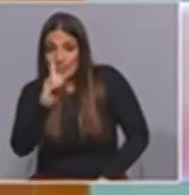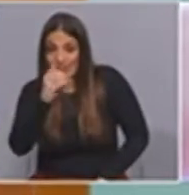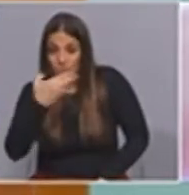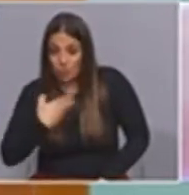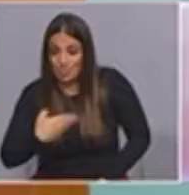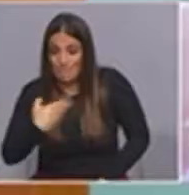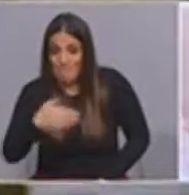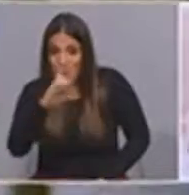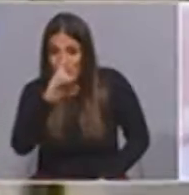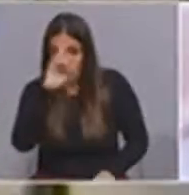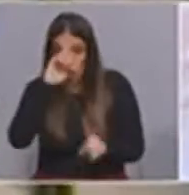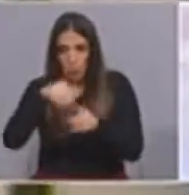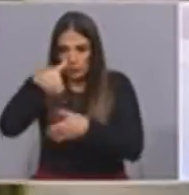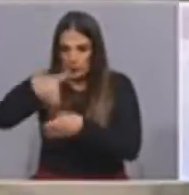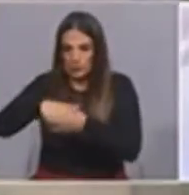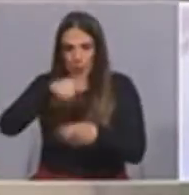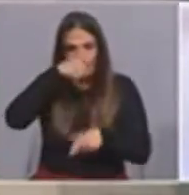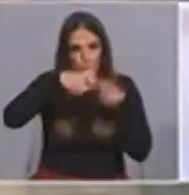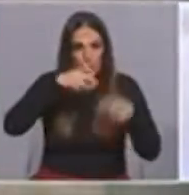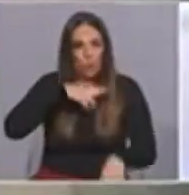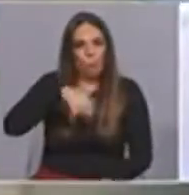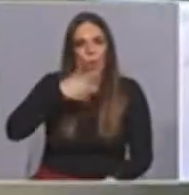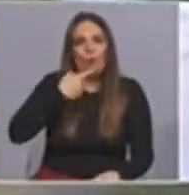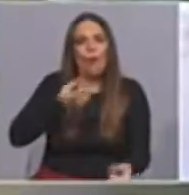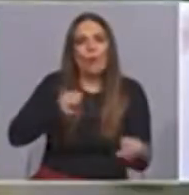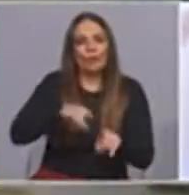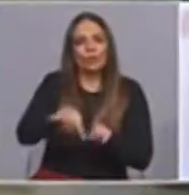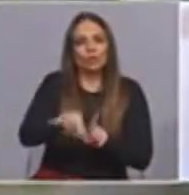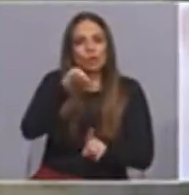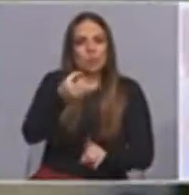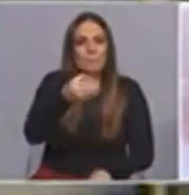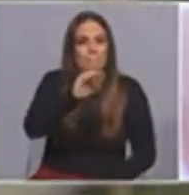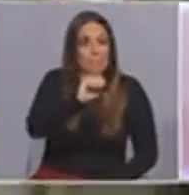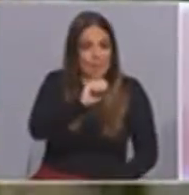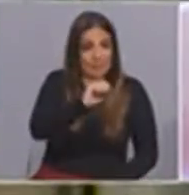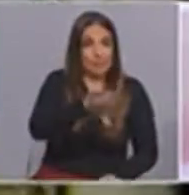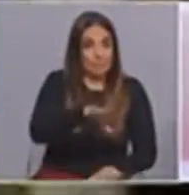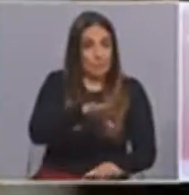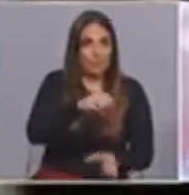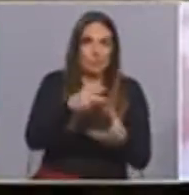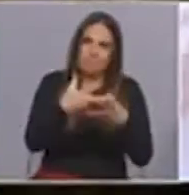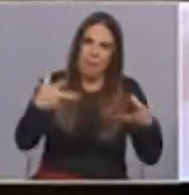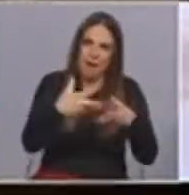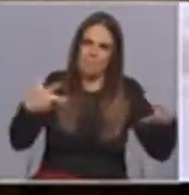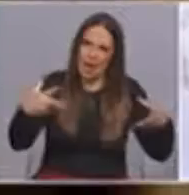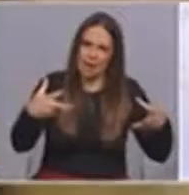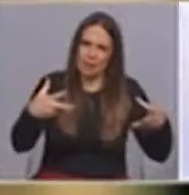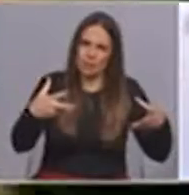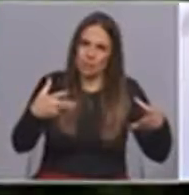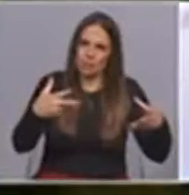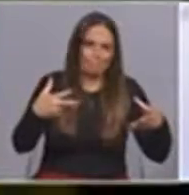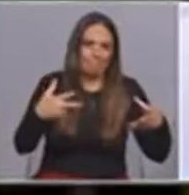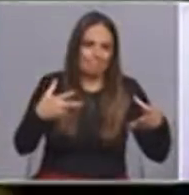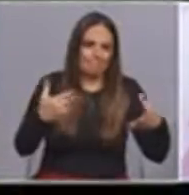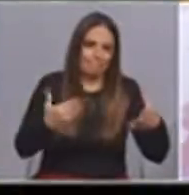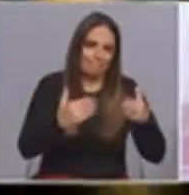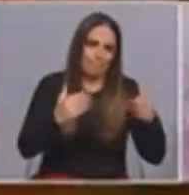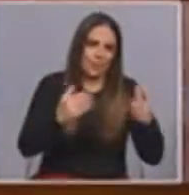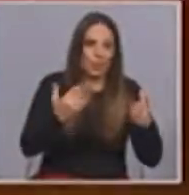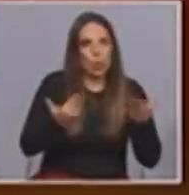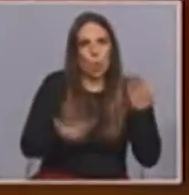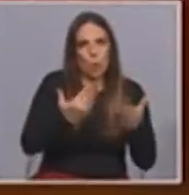legislativas, os portugueses voltariam a escolher o PS para liderar o governo, mas com menos expressão do que no anterior barómetro.